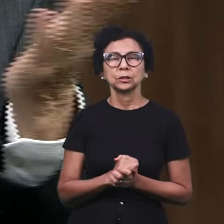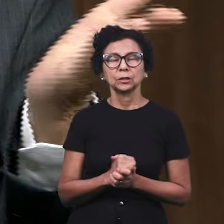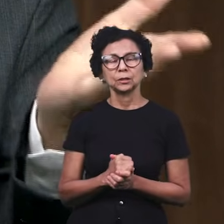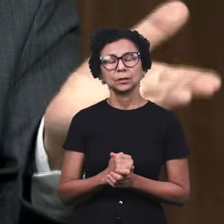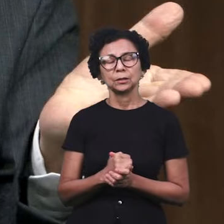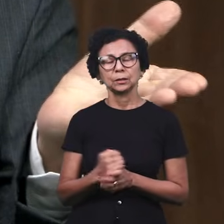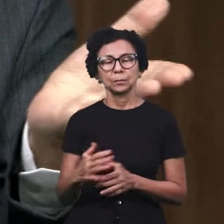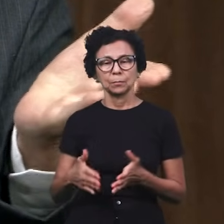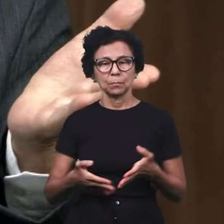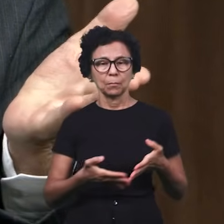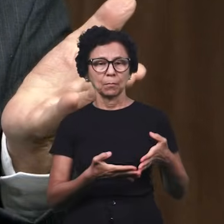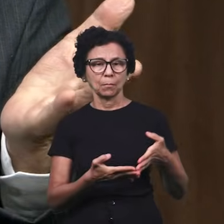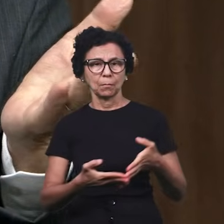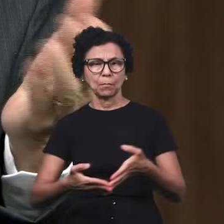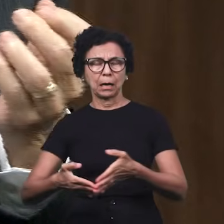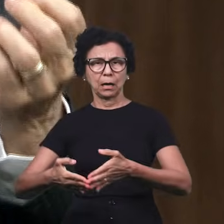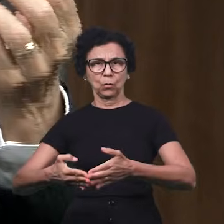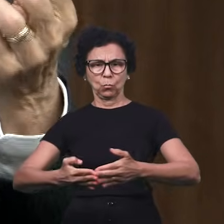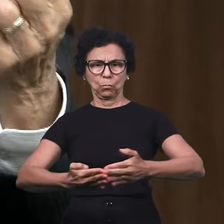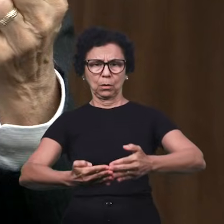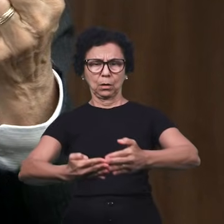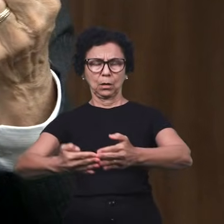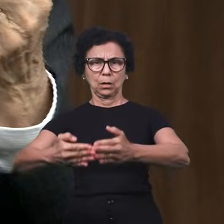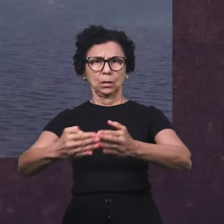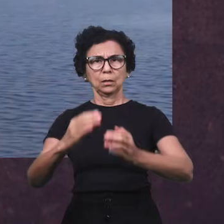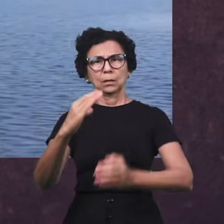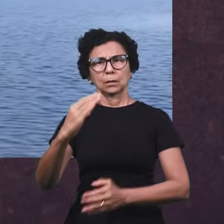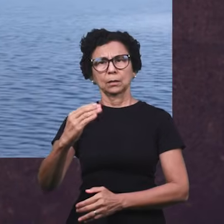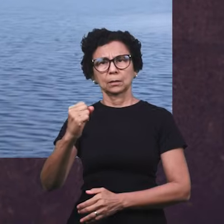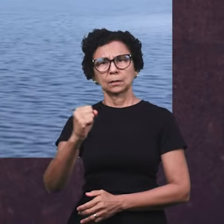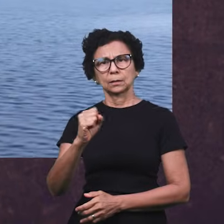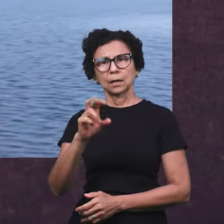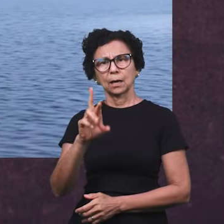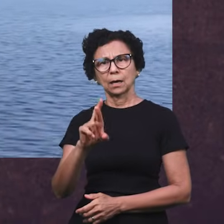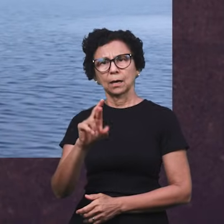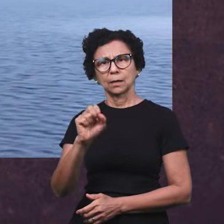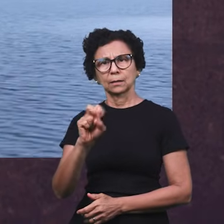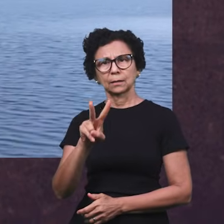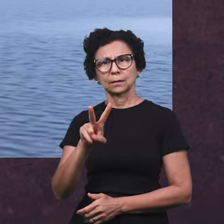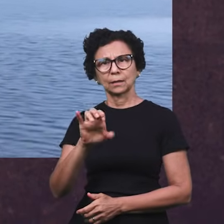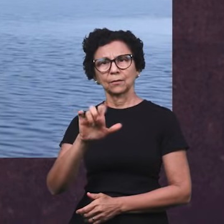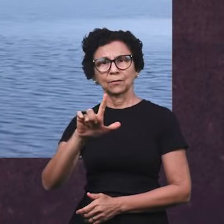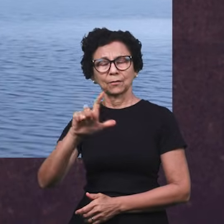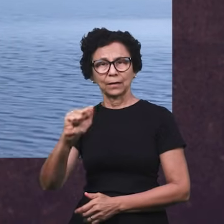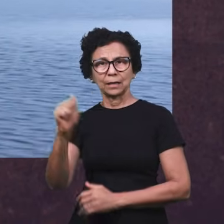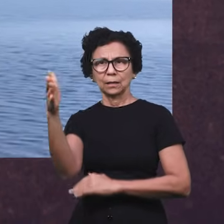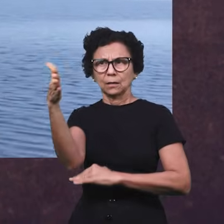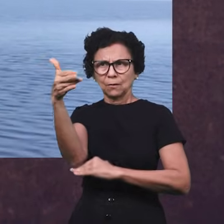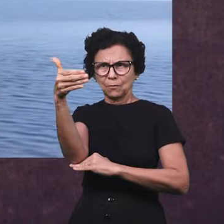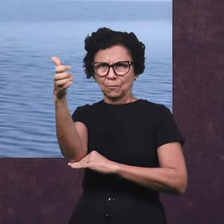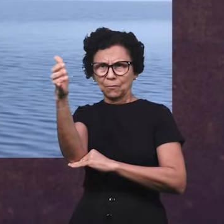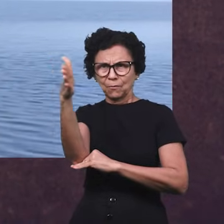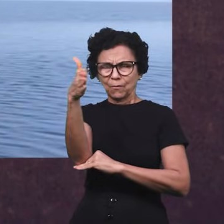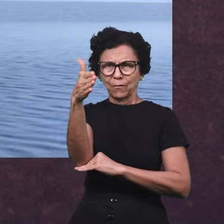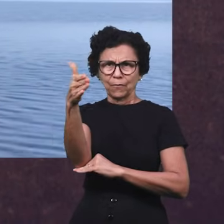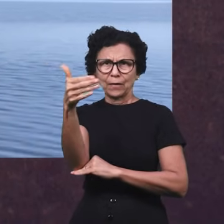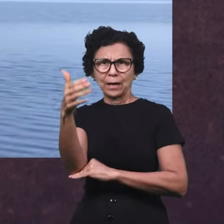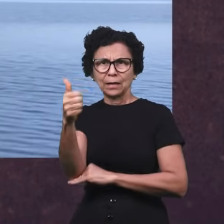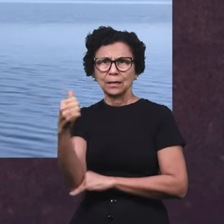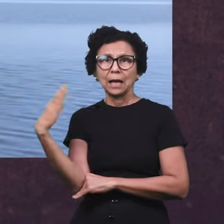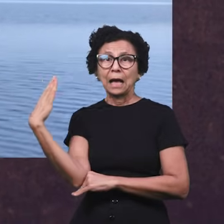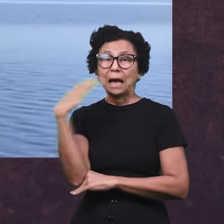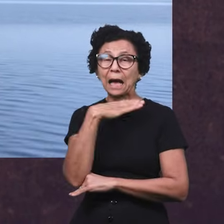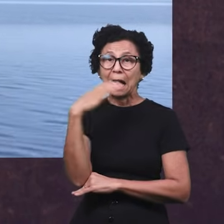exemplo, a caravela. A caravela era uma embarcação à vela,